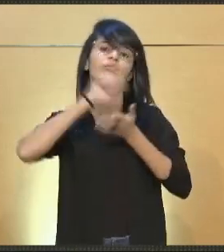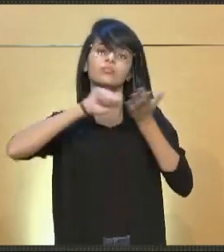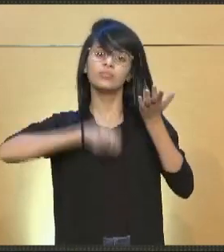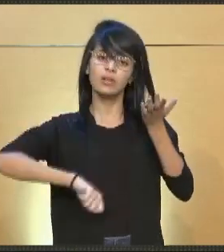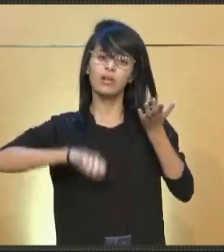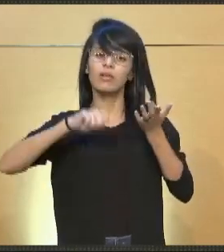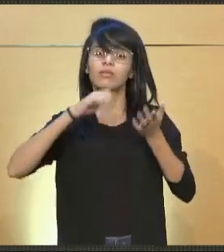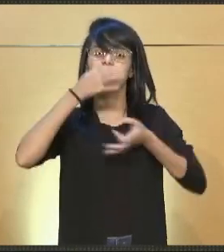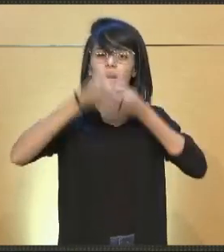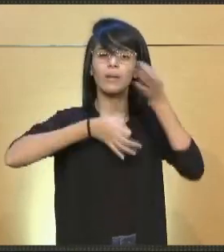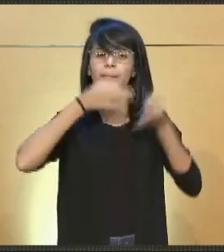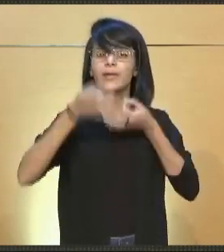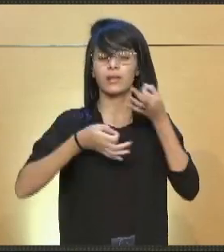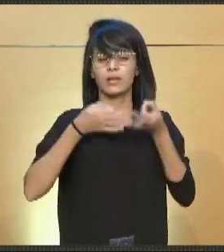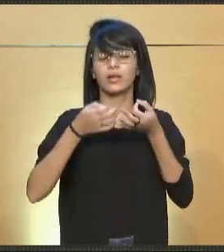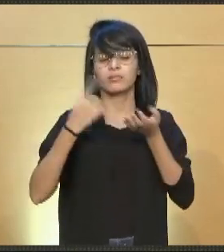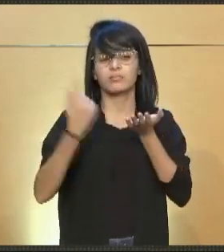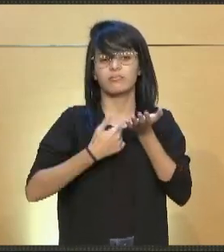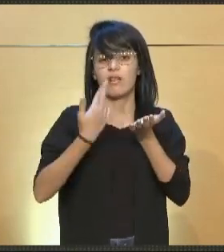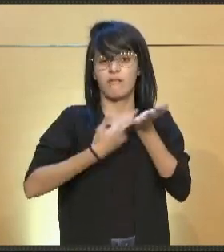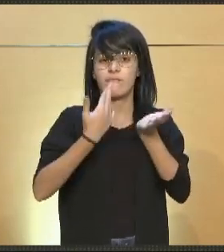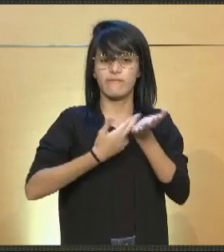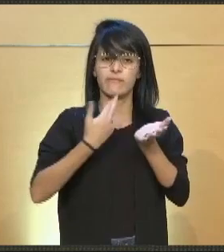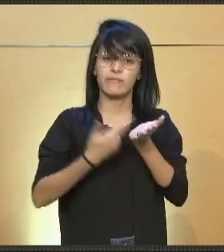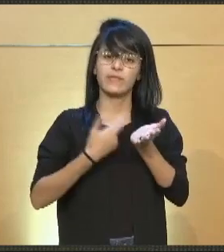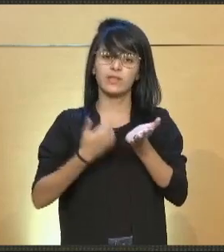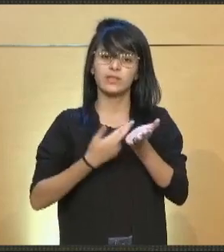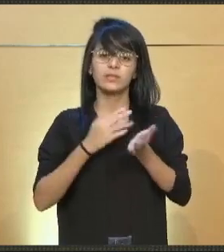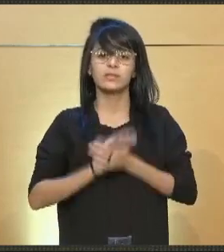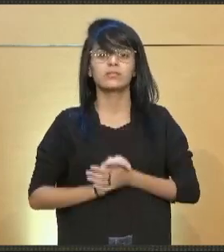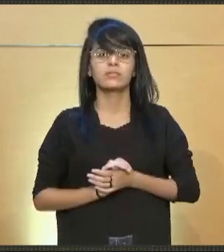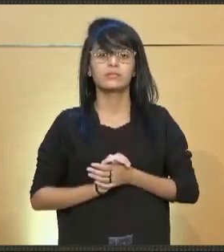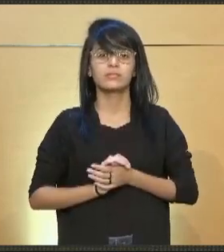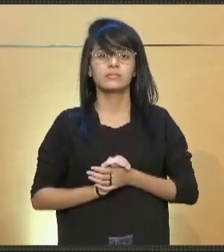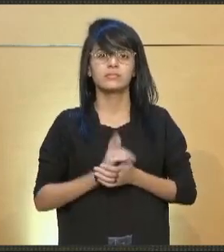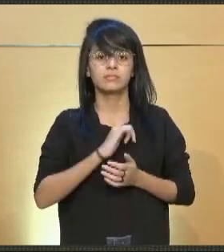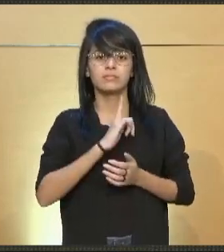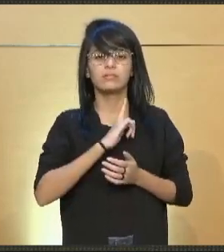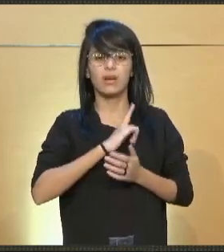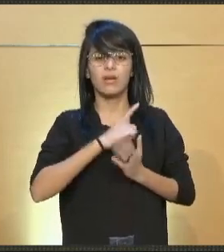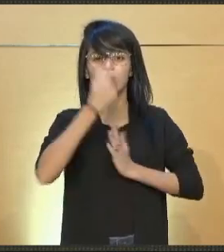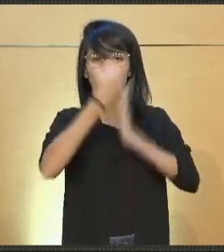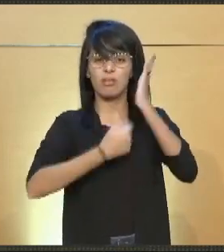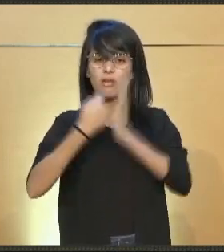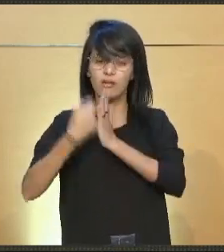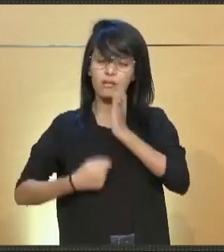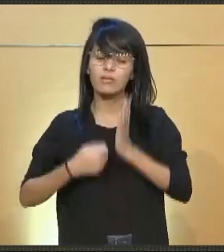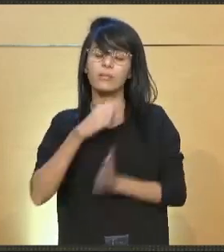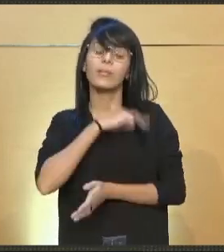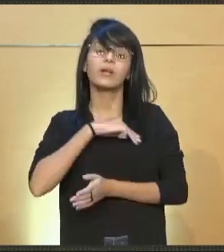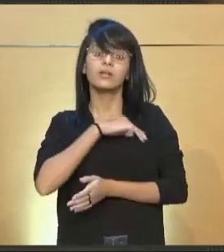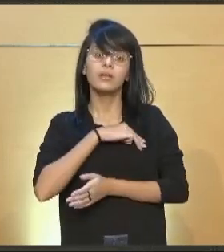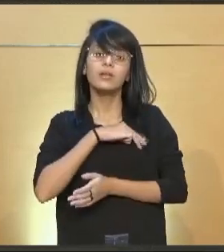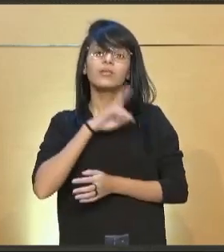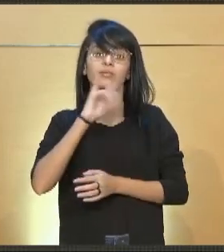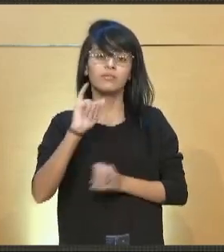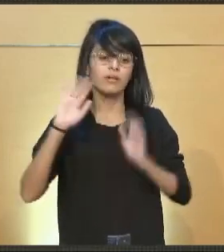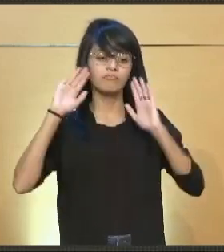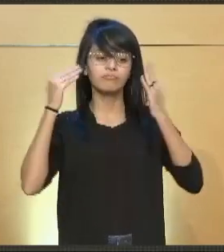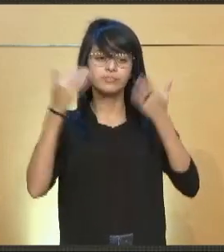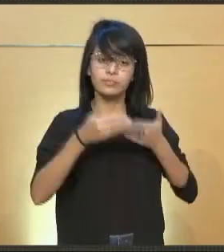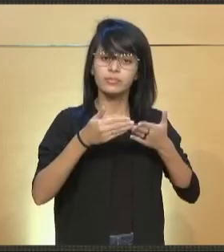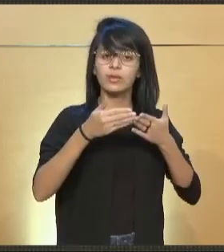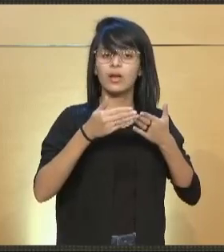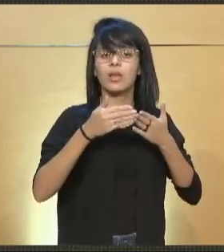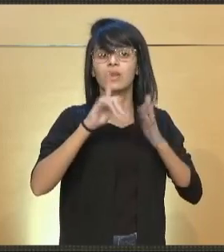do comentarista, traça, nessa seção de texto de Mateus, ele vai tratar todos os assuntos da lei mosaica. Só